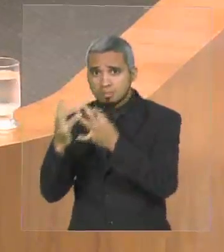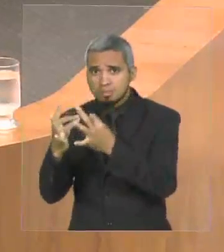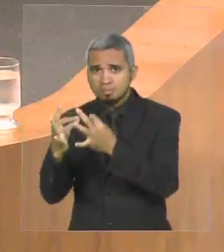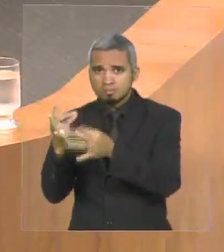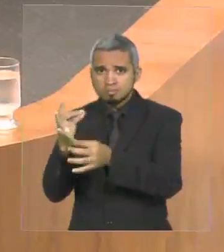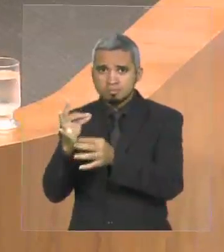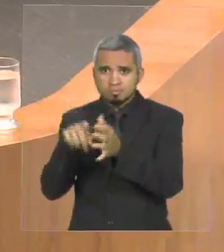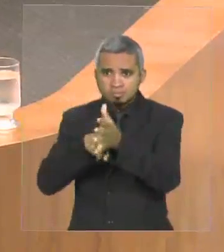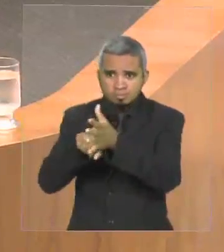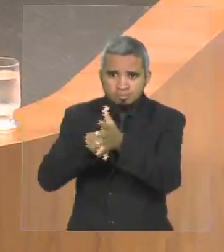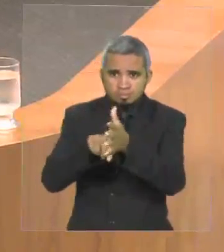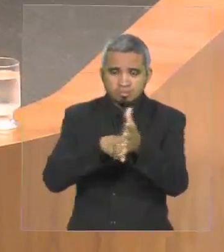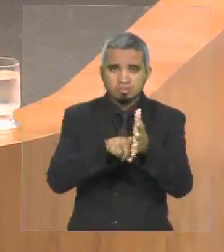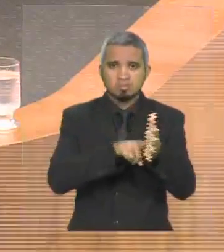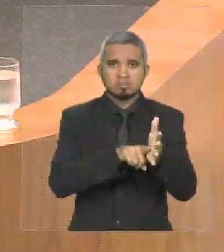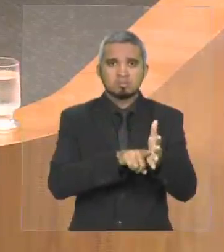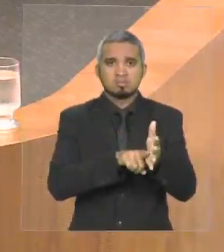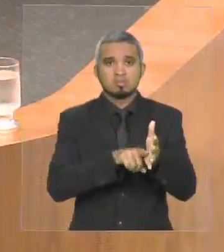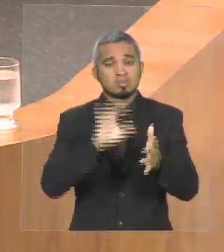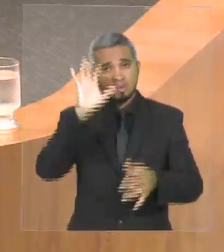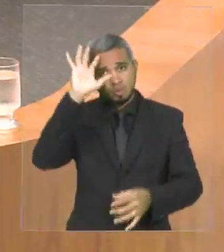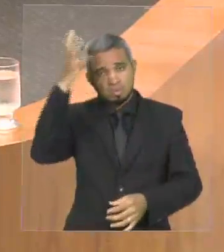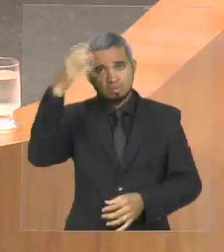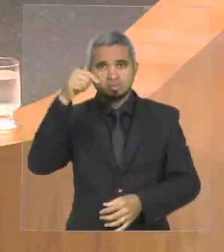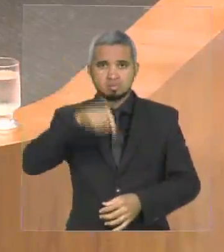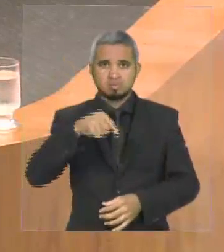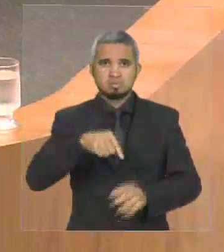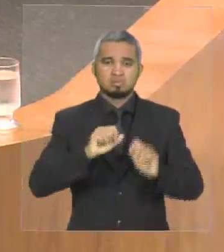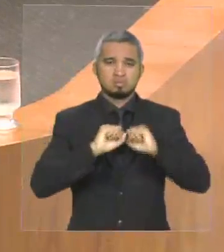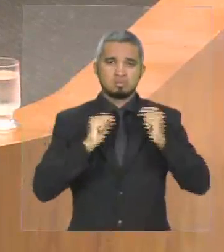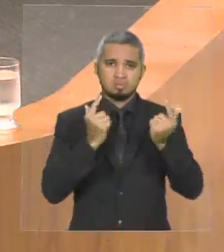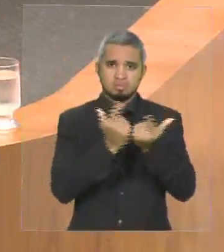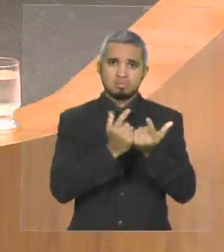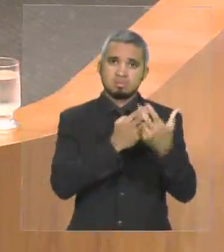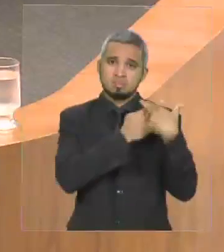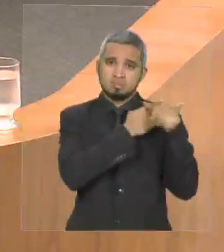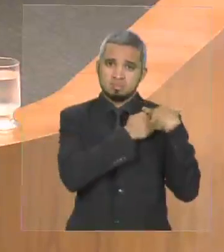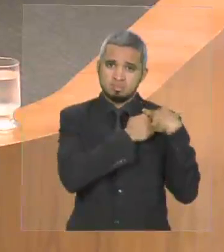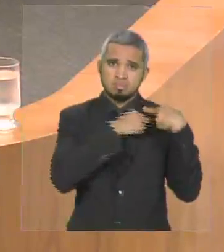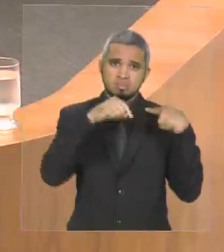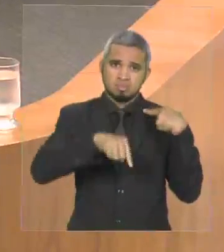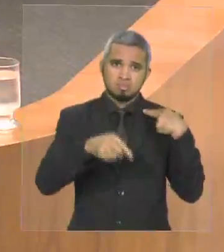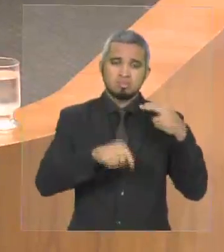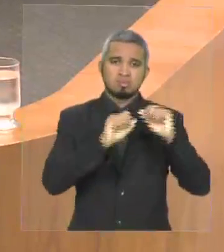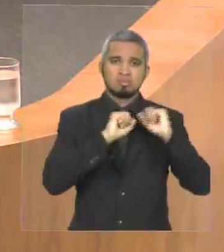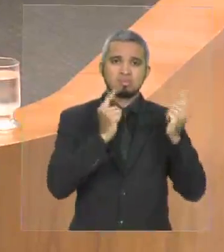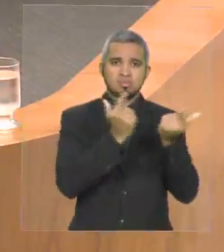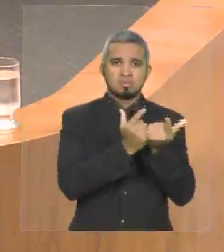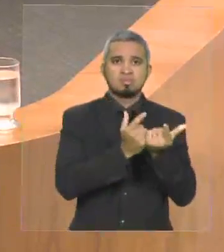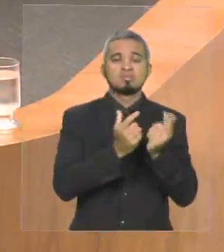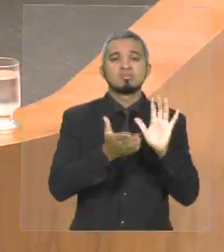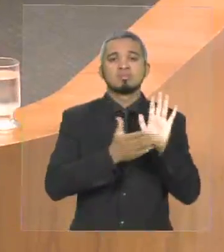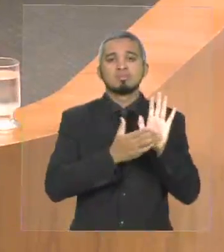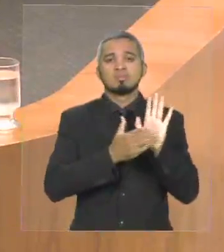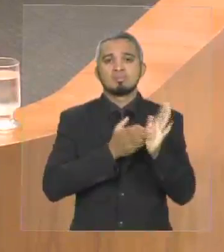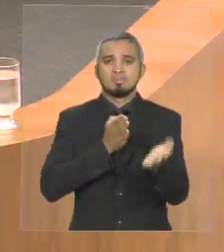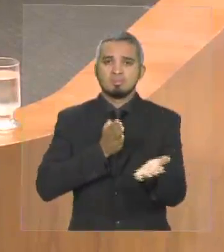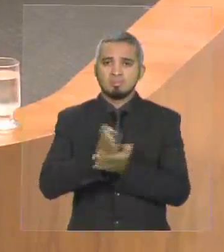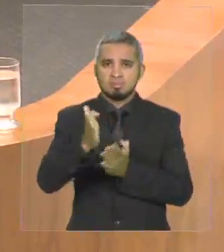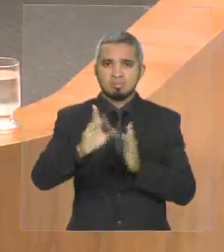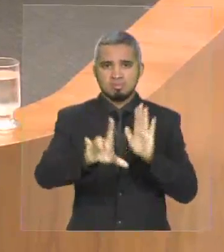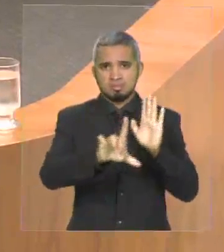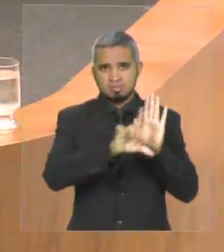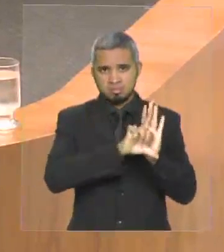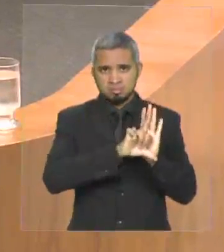desdobramentos serão aqui na Assembleia Legislativa, porque compete a essa casa aprovar as leis necessárias